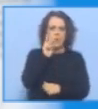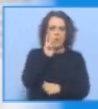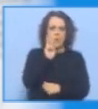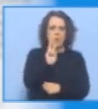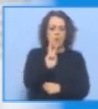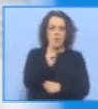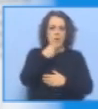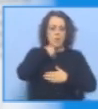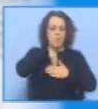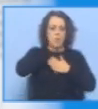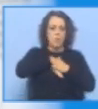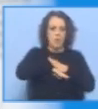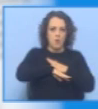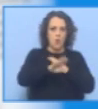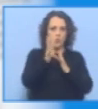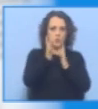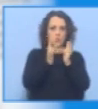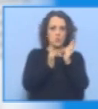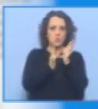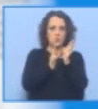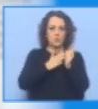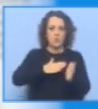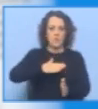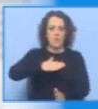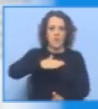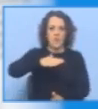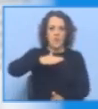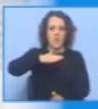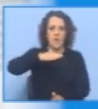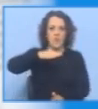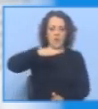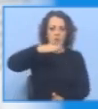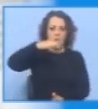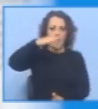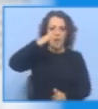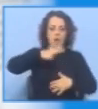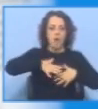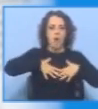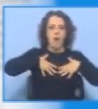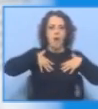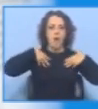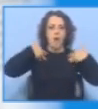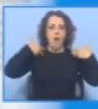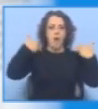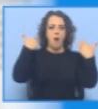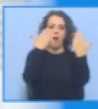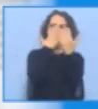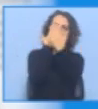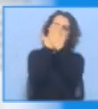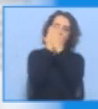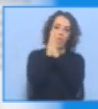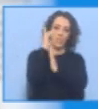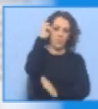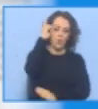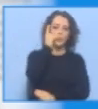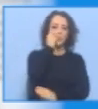coração e Jesus ia crescendo em sabedoria, em estatura e em graça, diante de Deus e dos